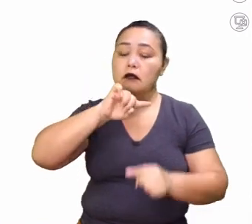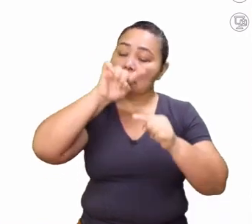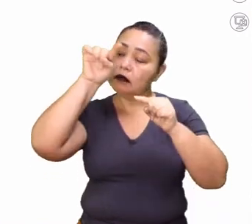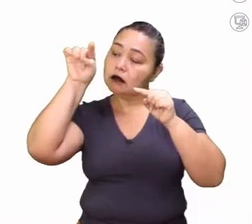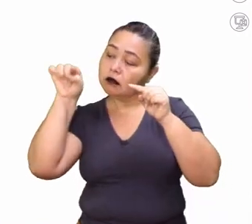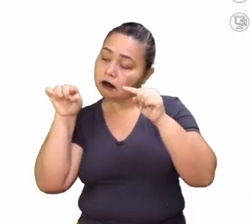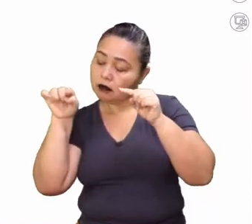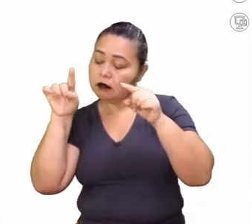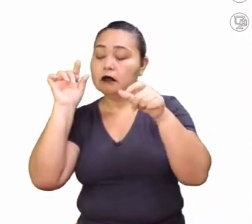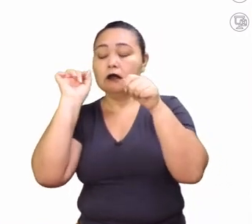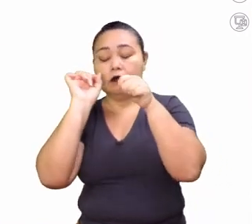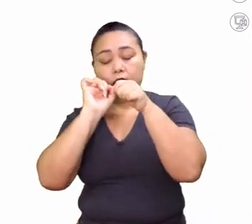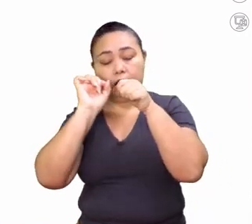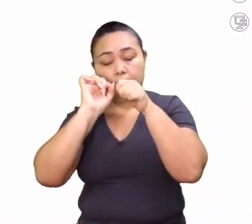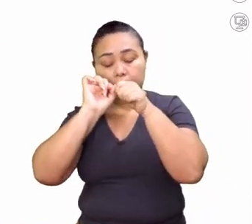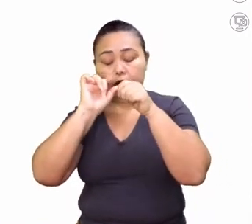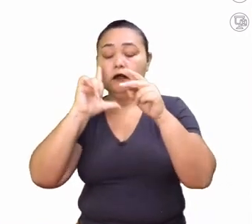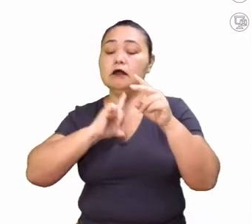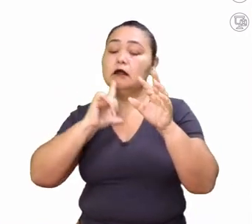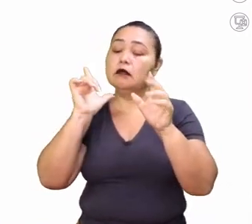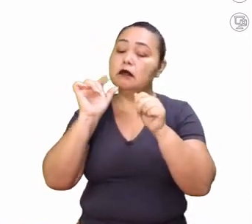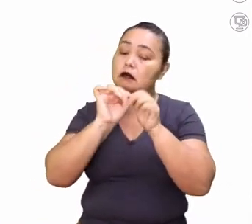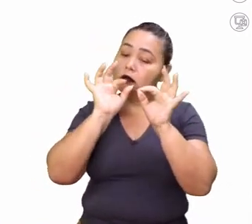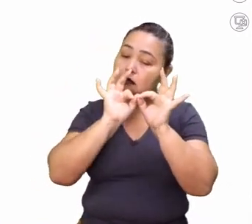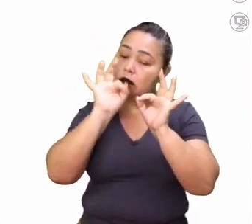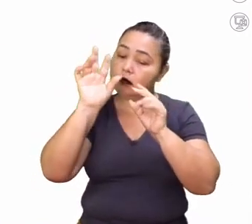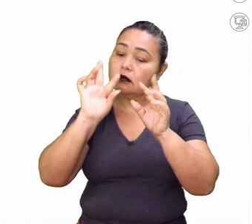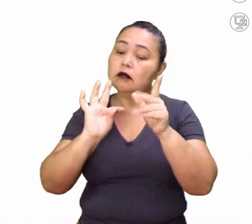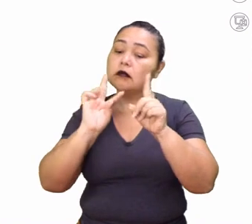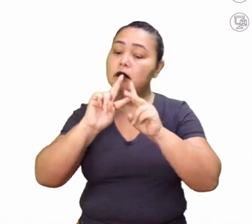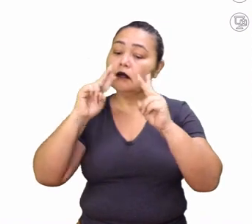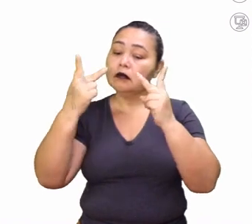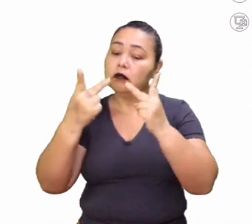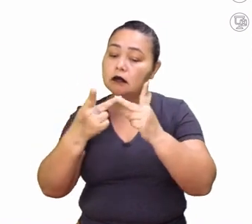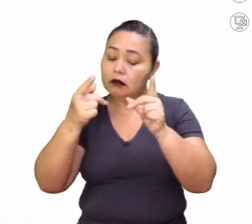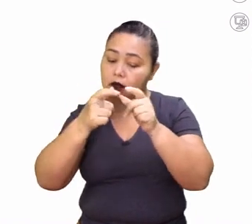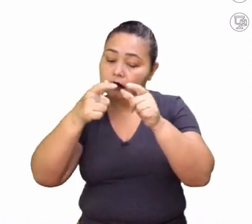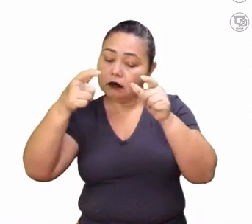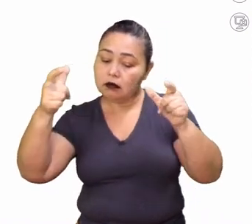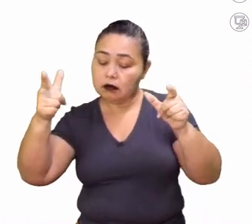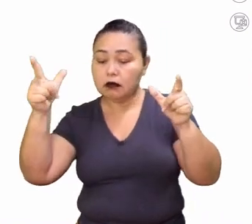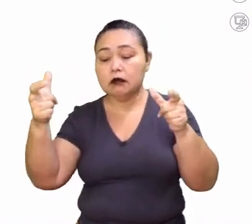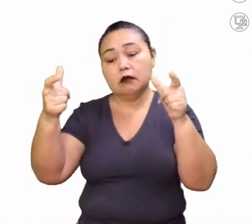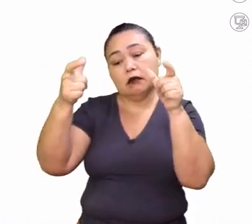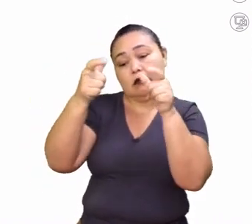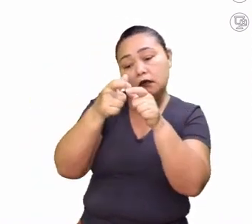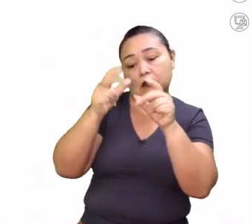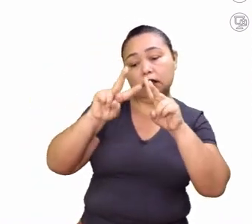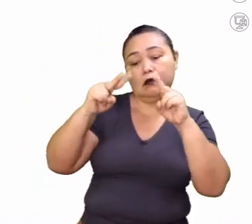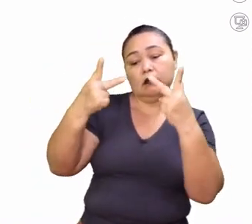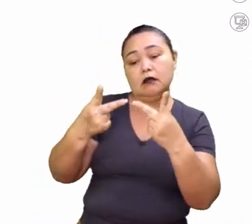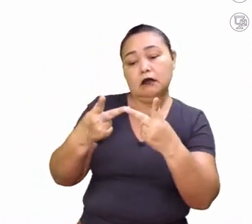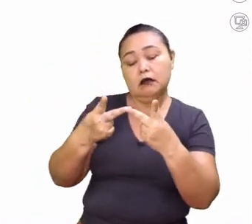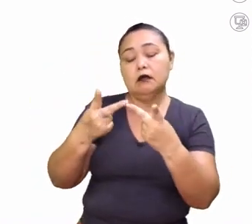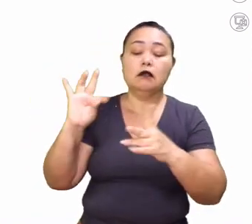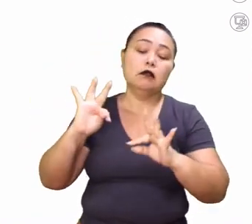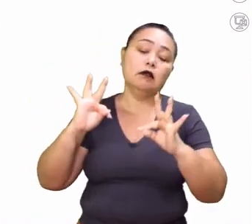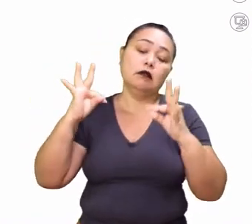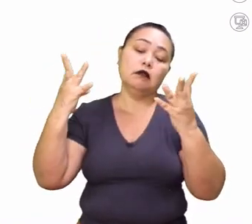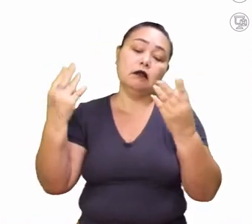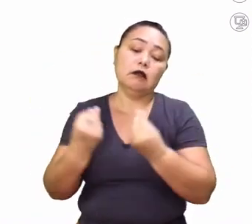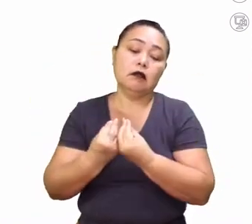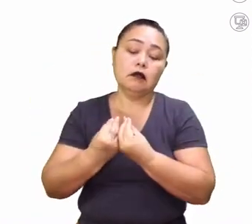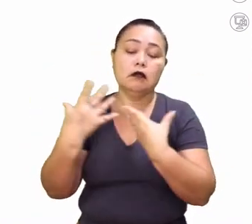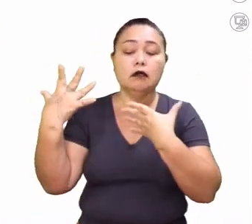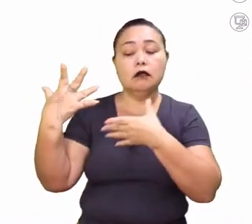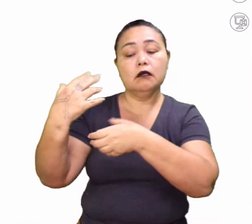ele tem que realizar quando aumenta o volume e tem que receber quando diminui o volume e o trabalho total na verdade